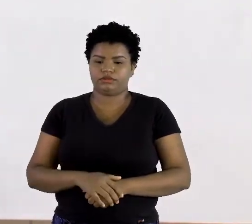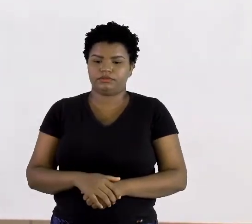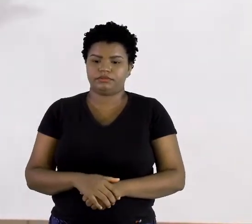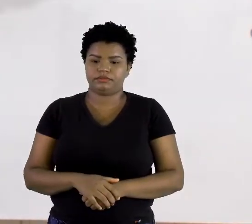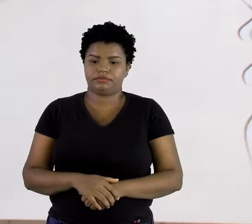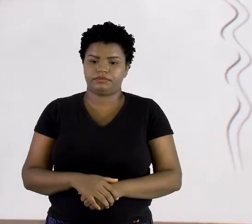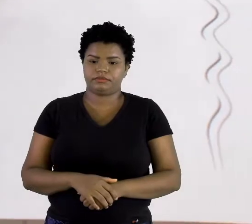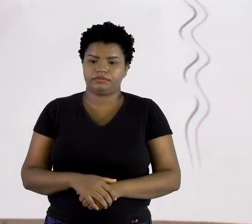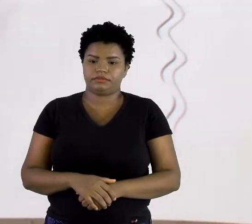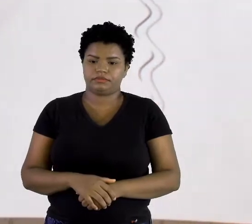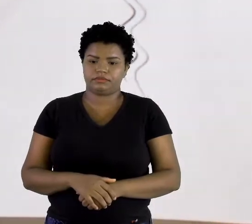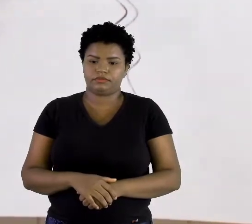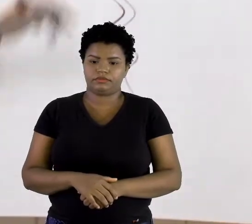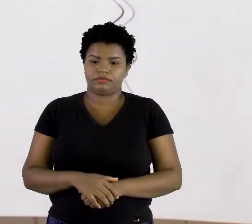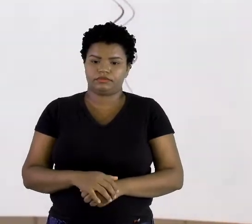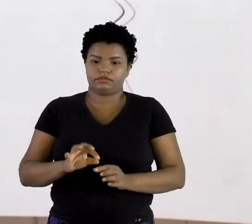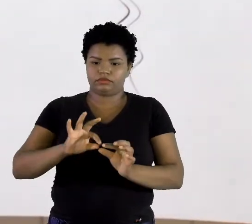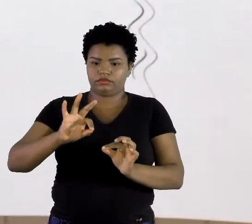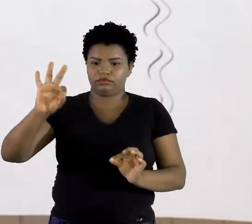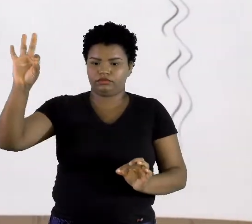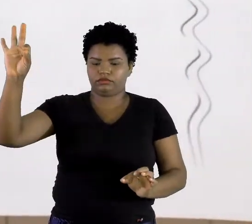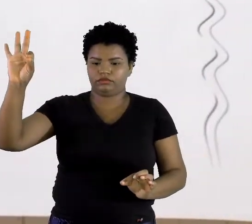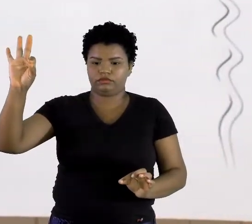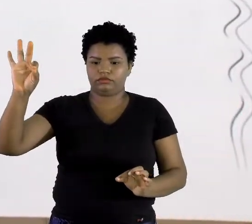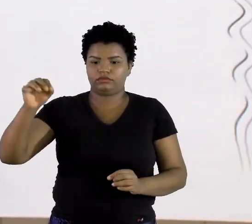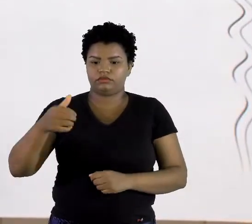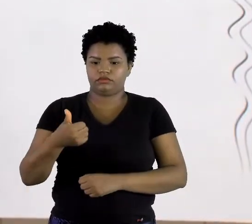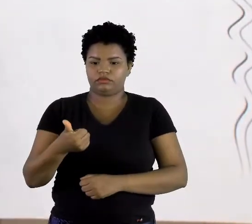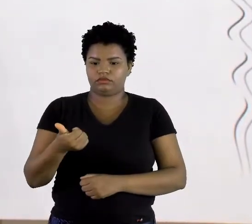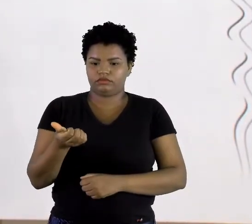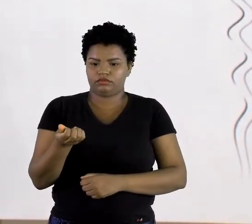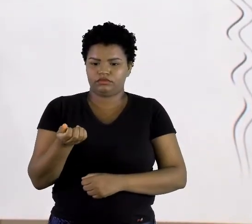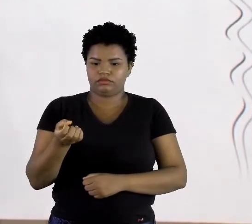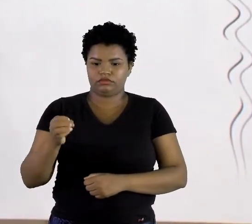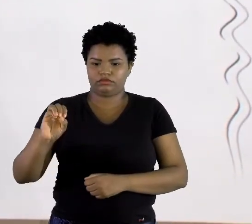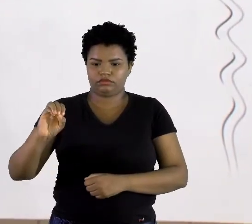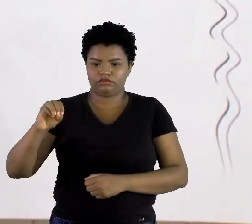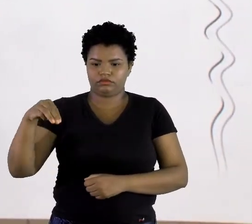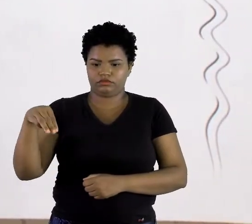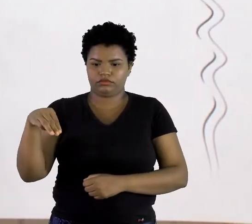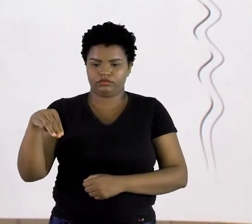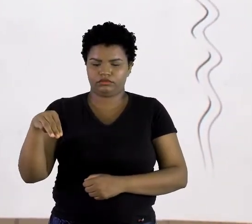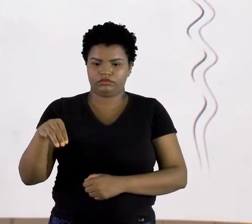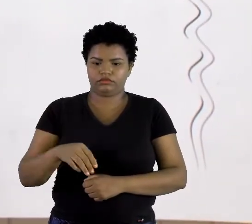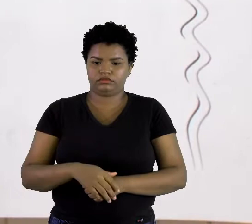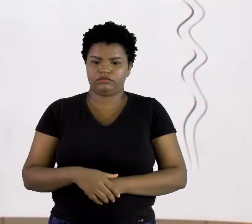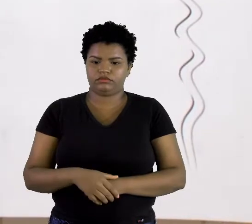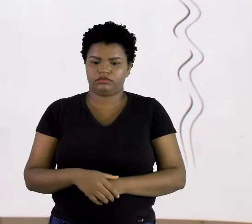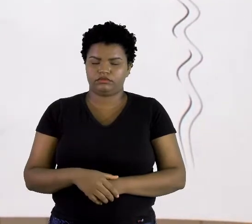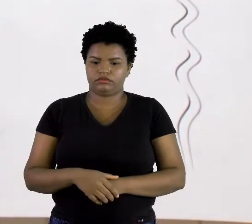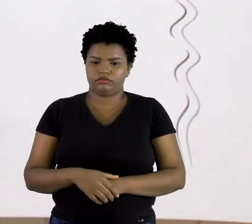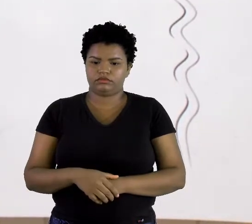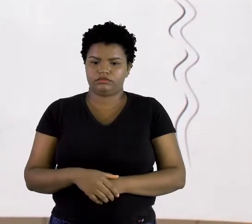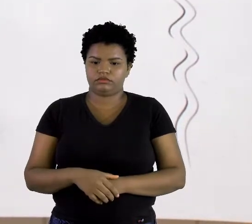O comprimento do fio são 160 metros. Então esse fio,